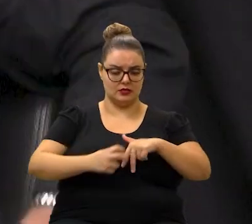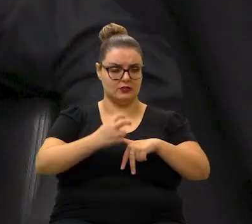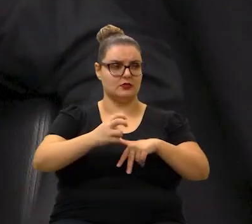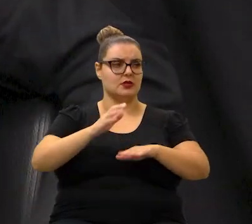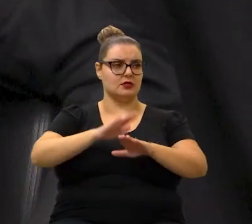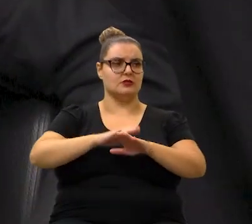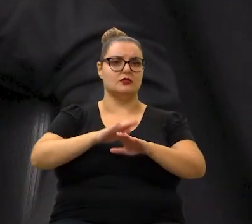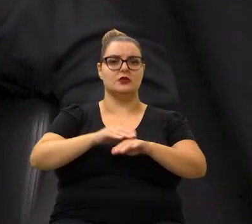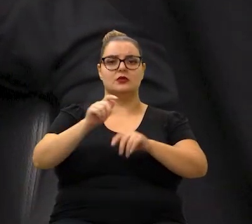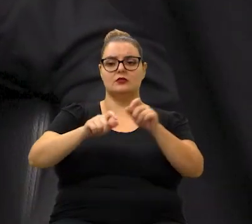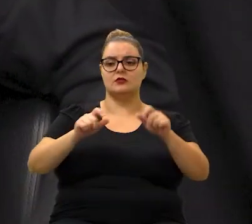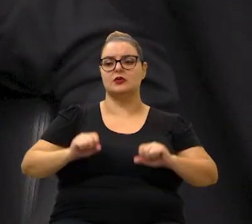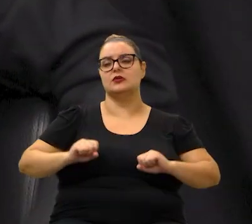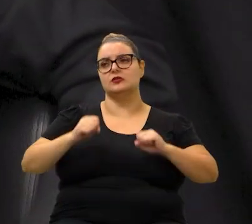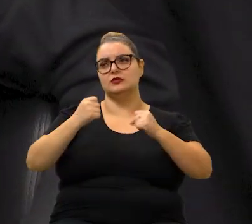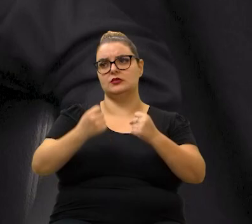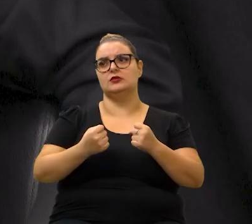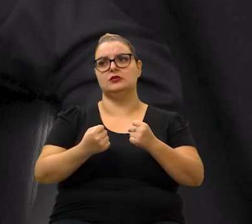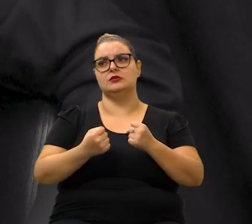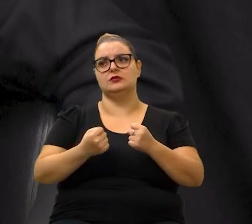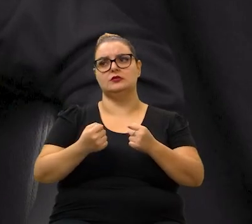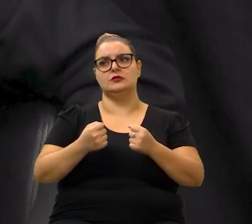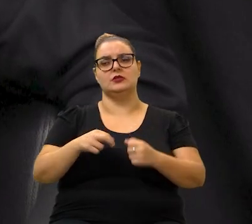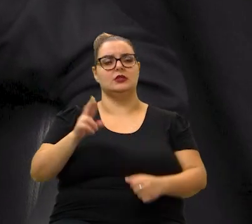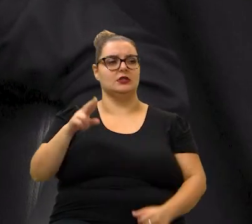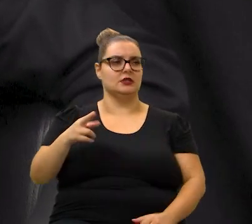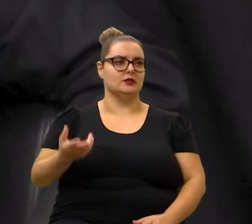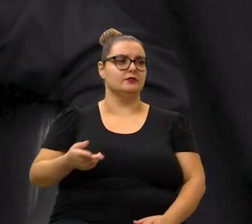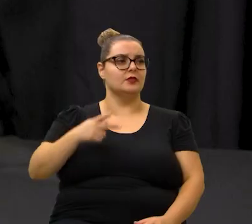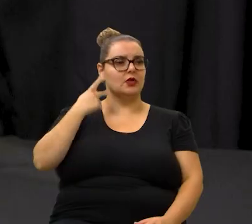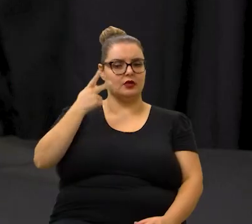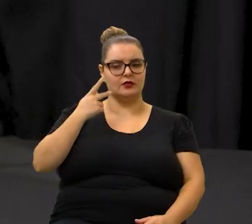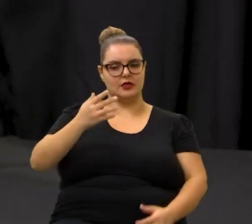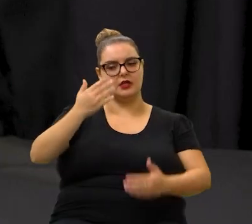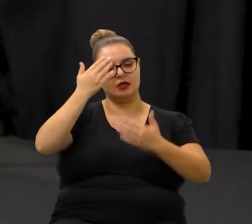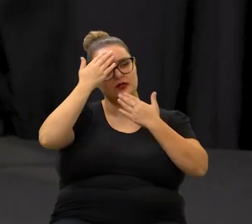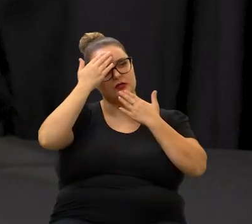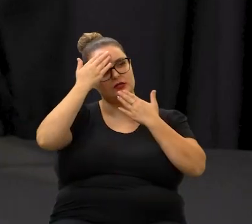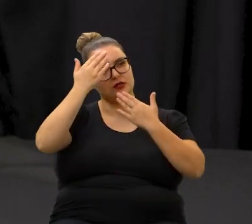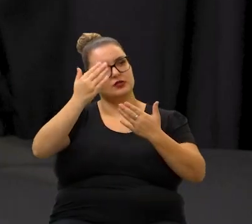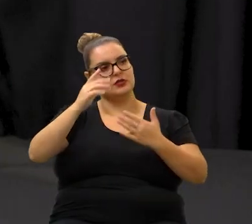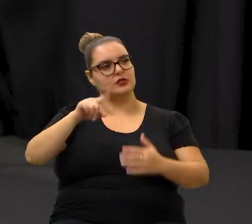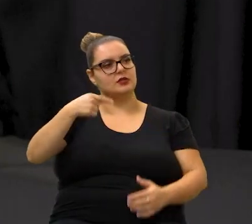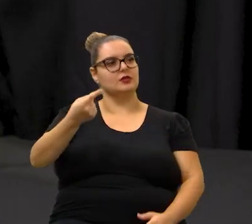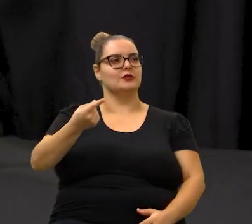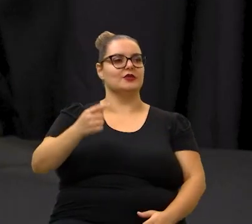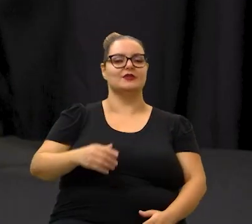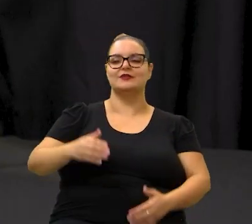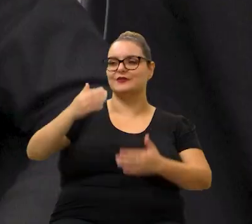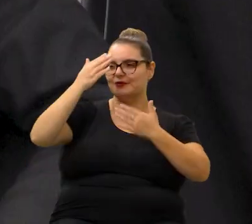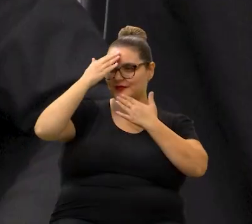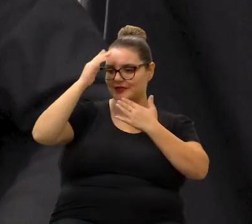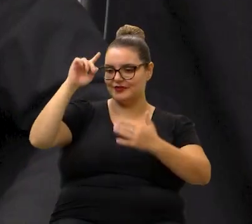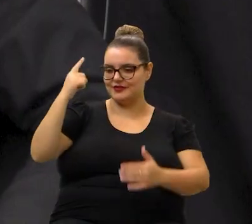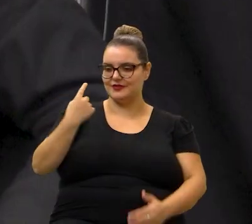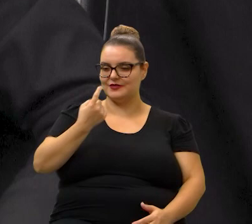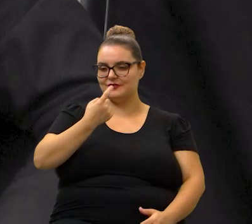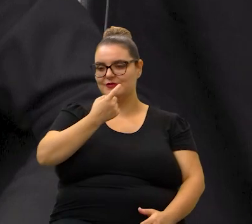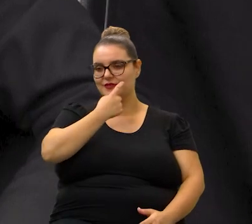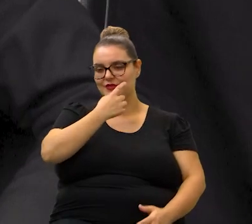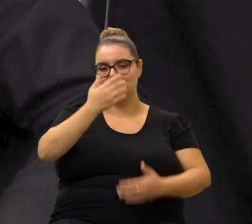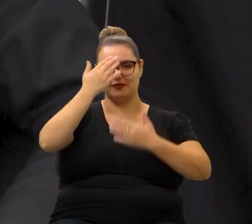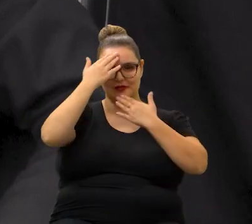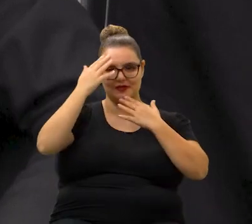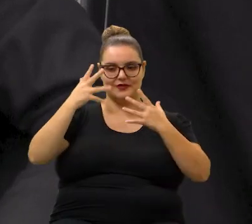ativa tendo pessoas que lutam por aquelas causas Vereador muito obrigada e até uma próxima obrigado Mira Obrigado a